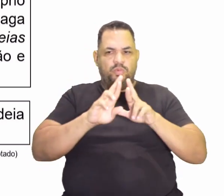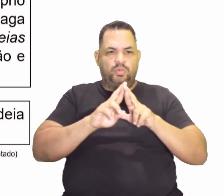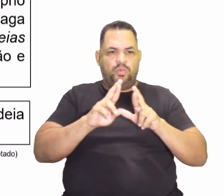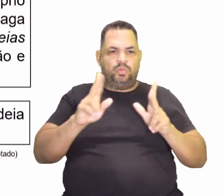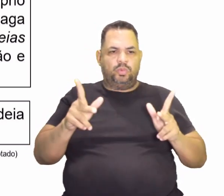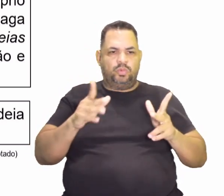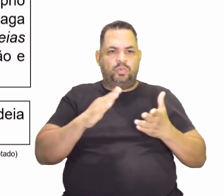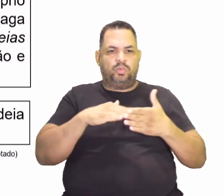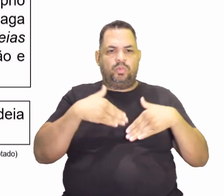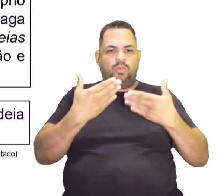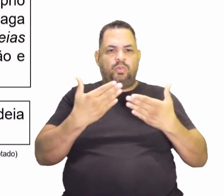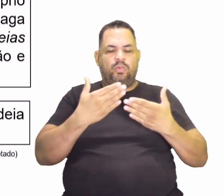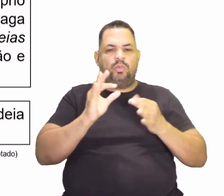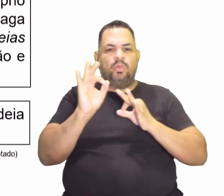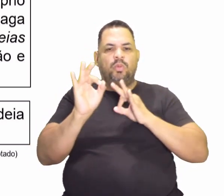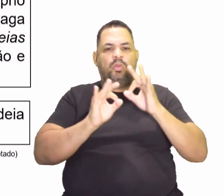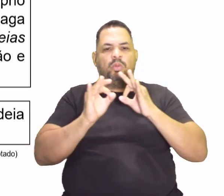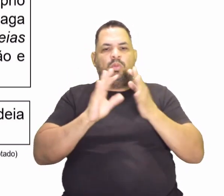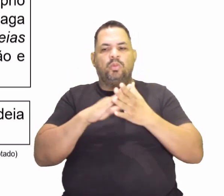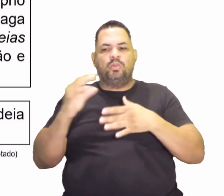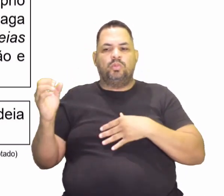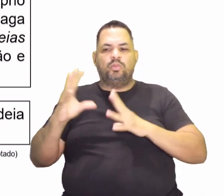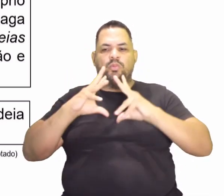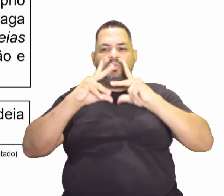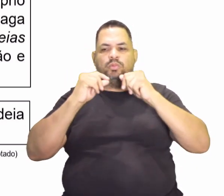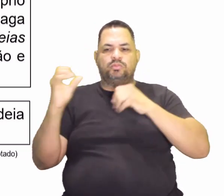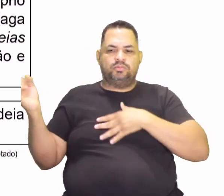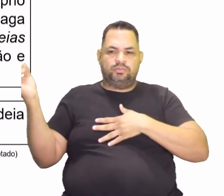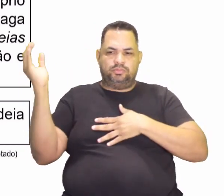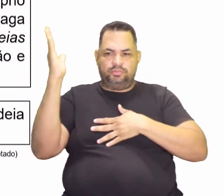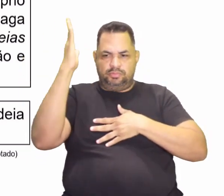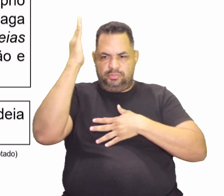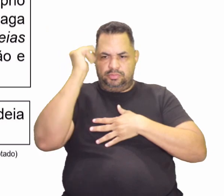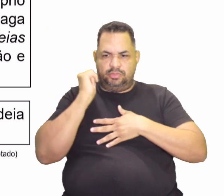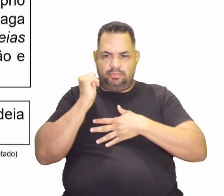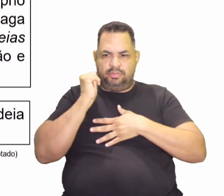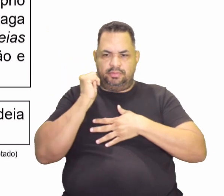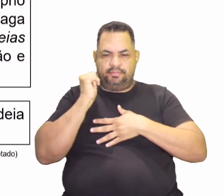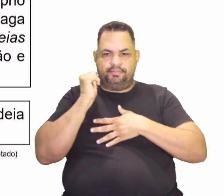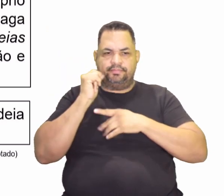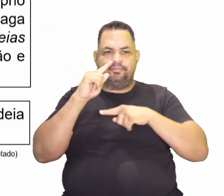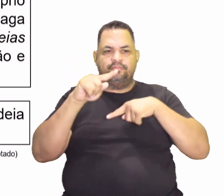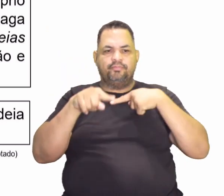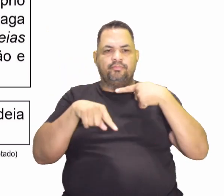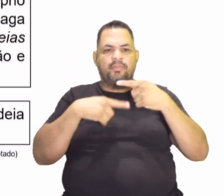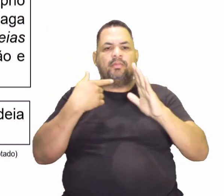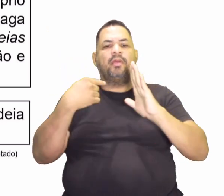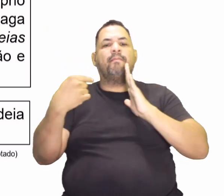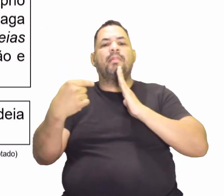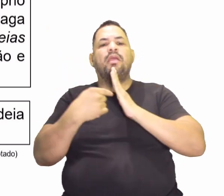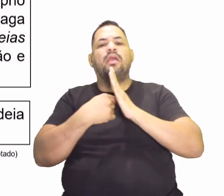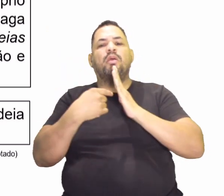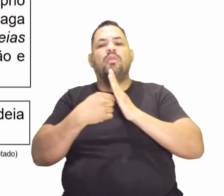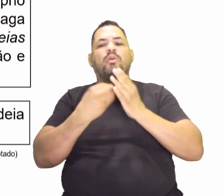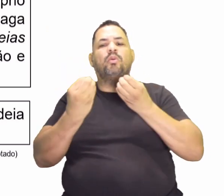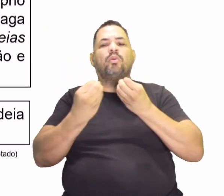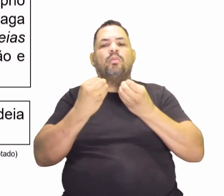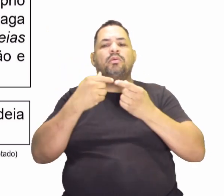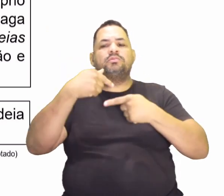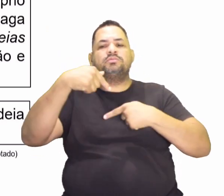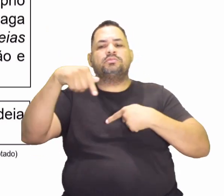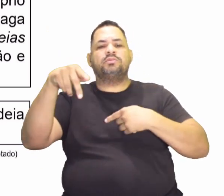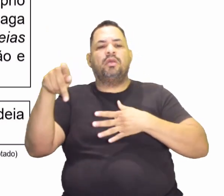distinta, a partir da qual seria reconstruído todo o saber. Em seguida, Descartes se pergunta como poderia sair do